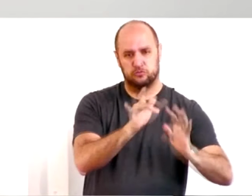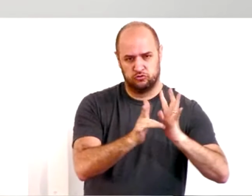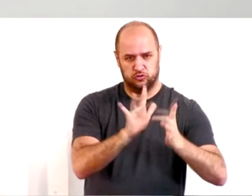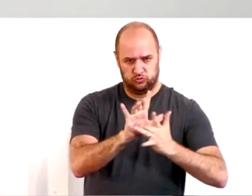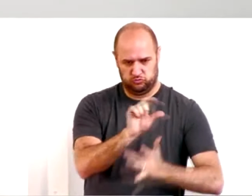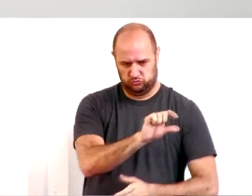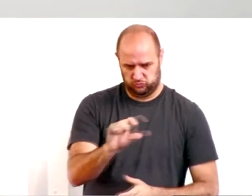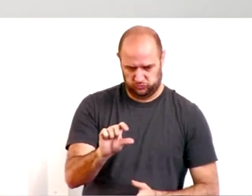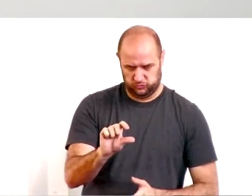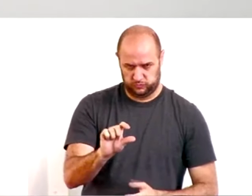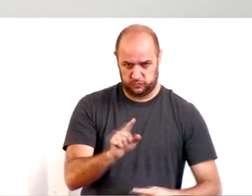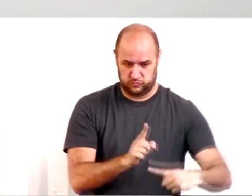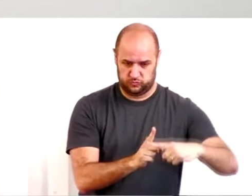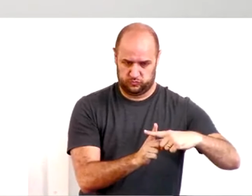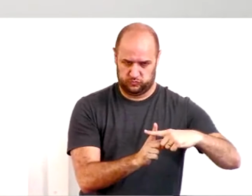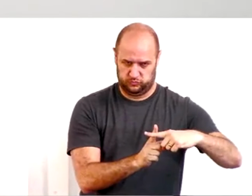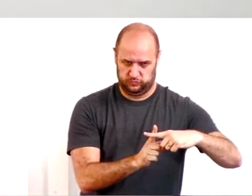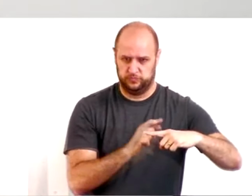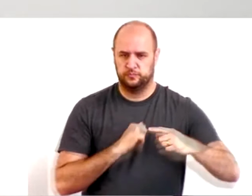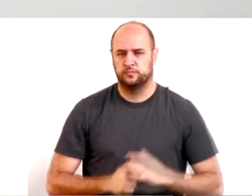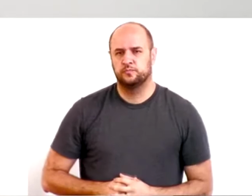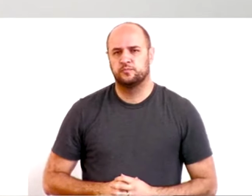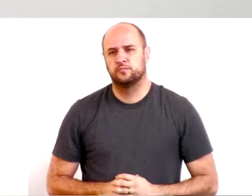Jesus, ainda com a cruz.